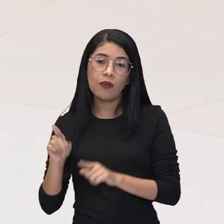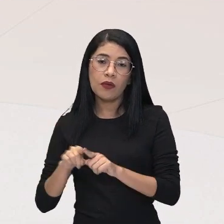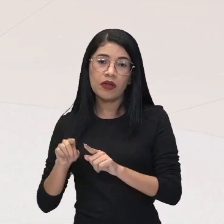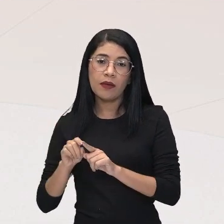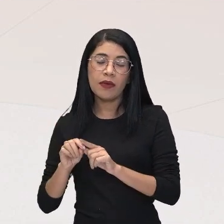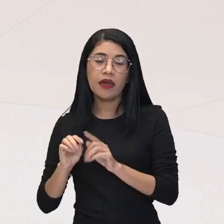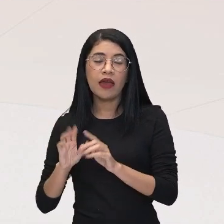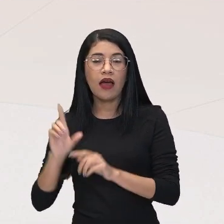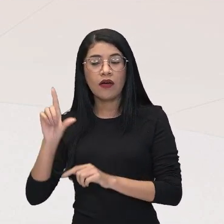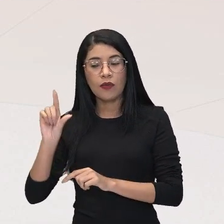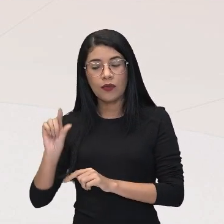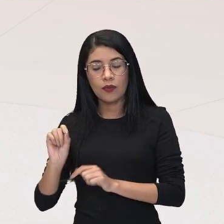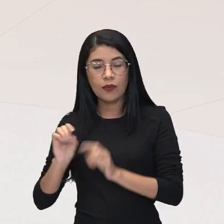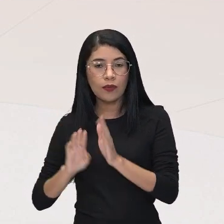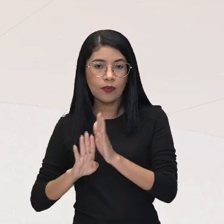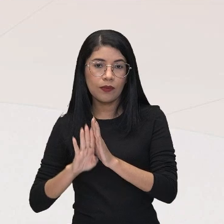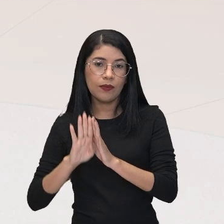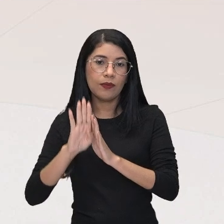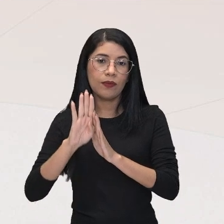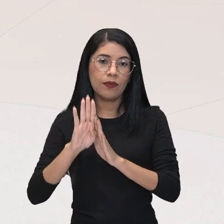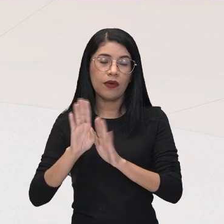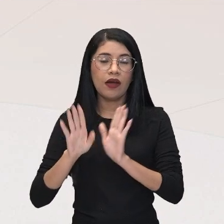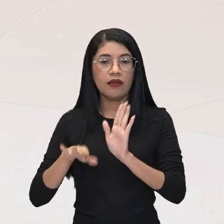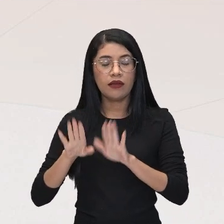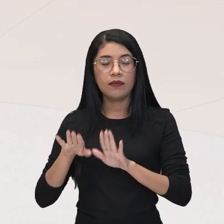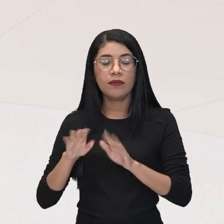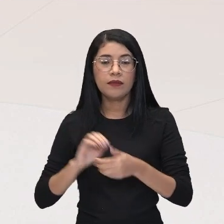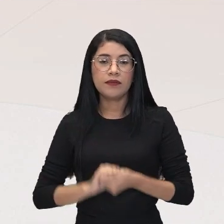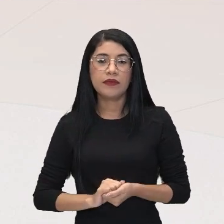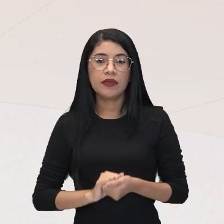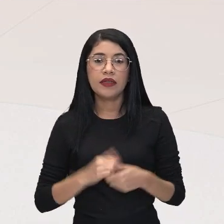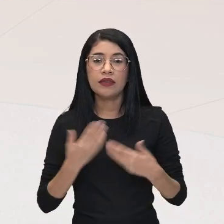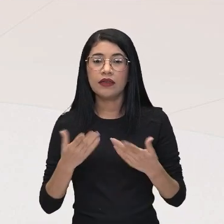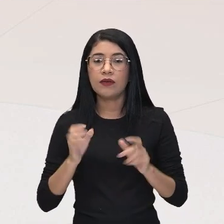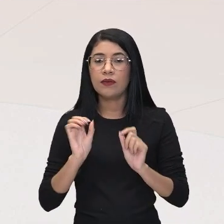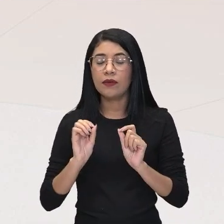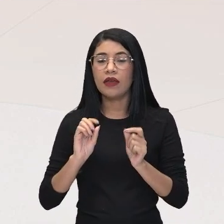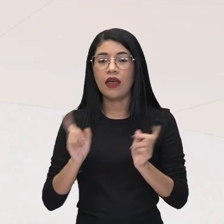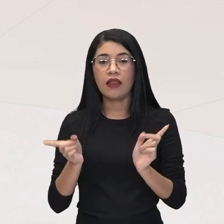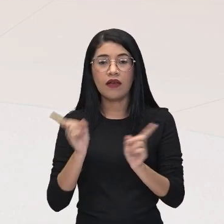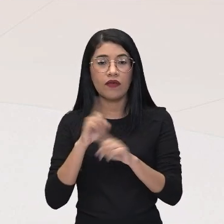uma diminui, a outra vai aumentar. É exatamente